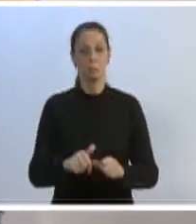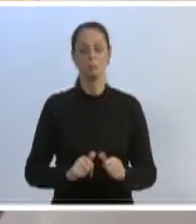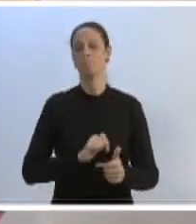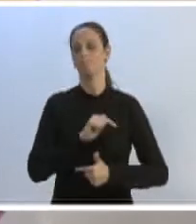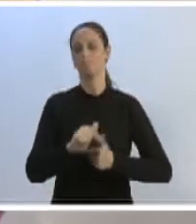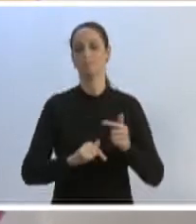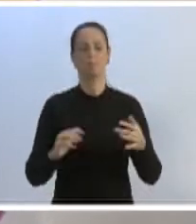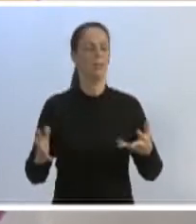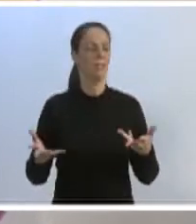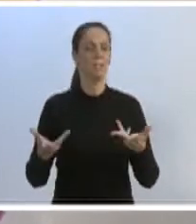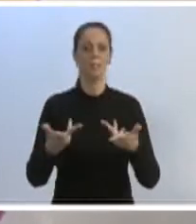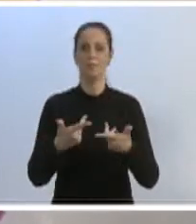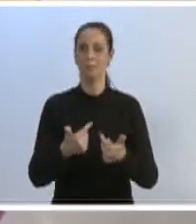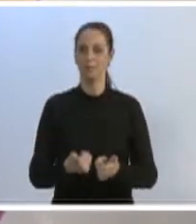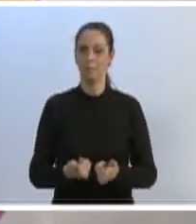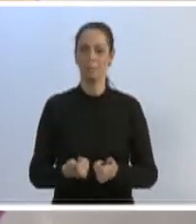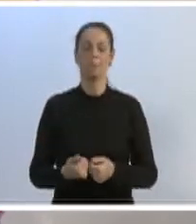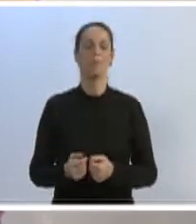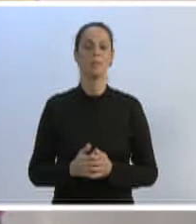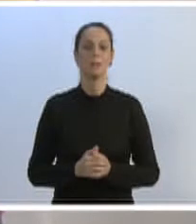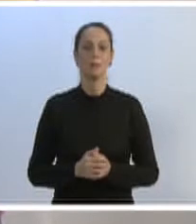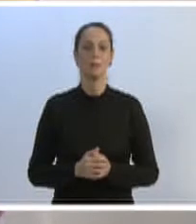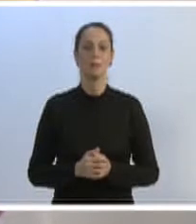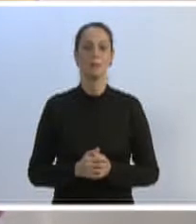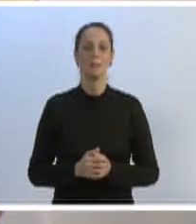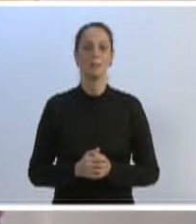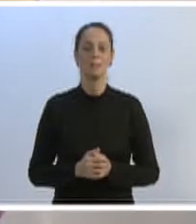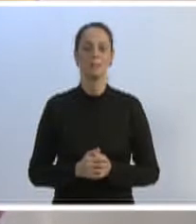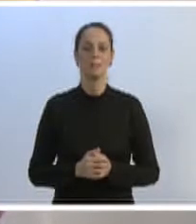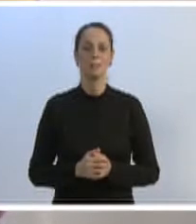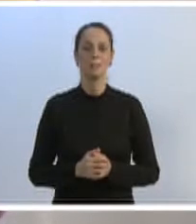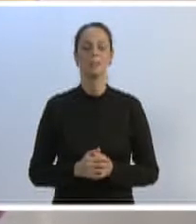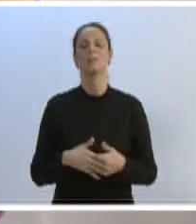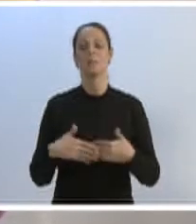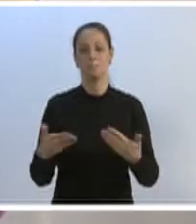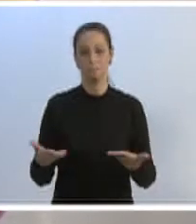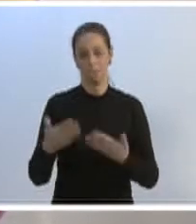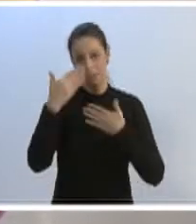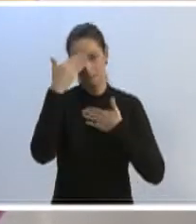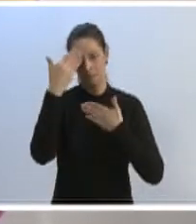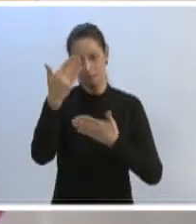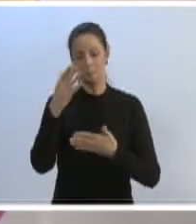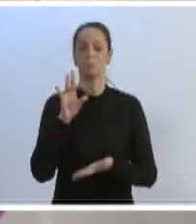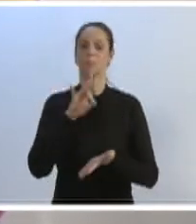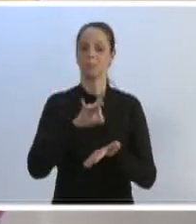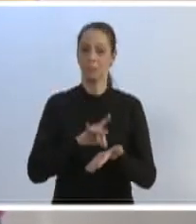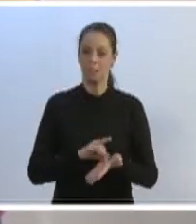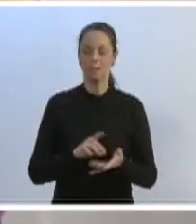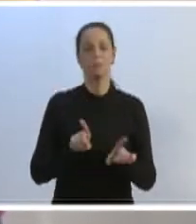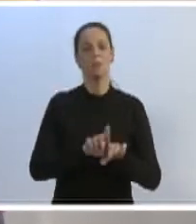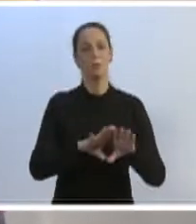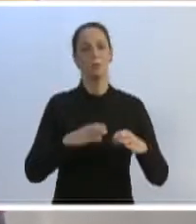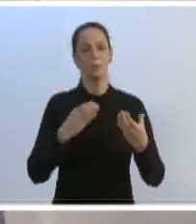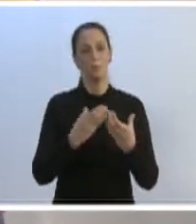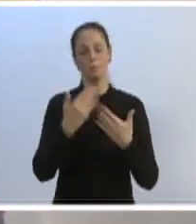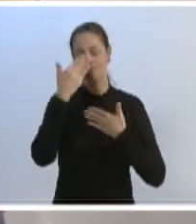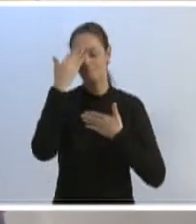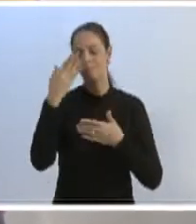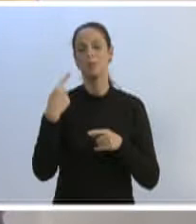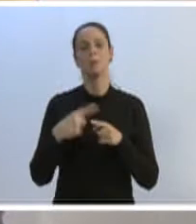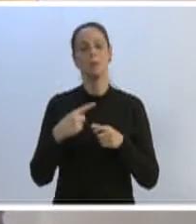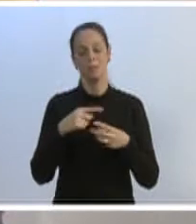papel fundamental aí na ausência do titular, e fica o agradecimento deste vereador e da comunidade blumenauense por todo o